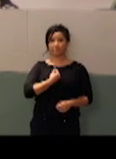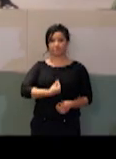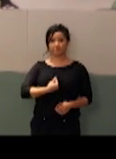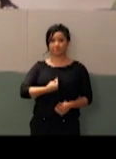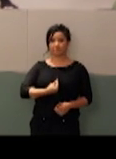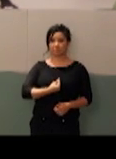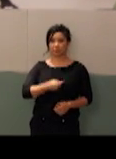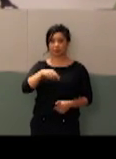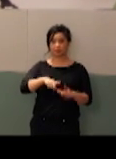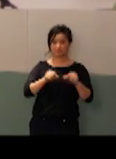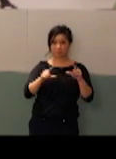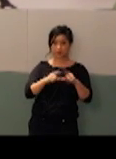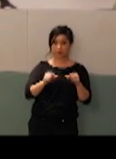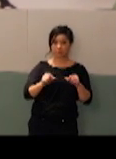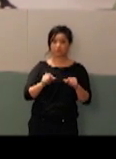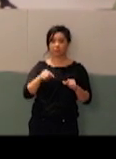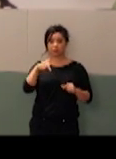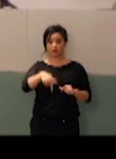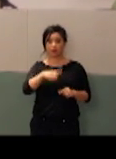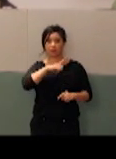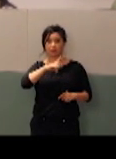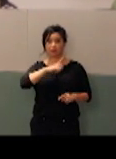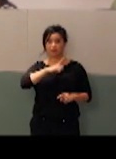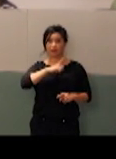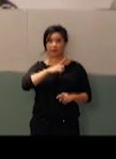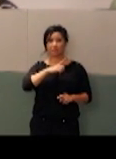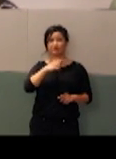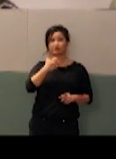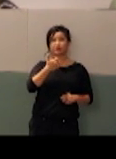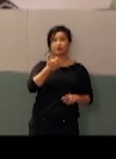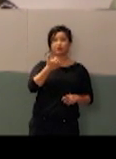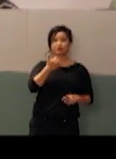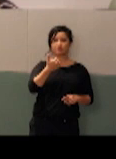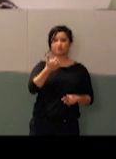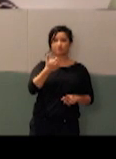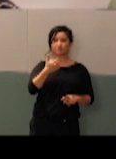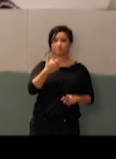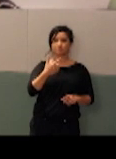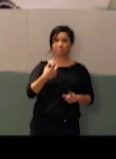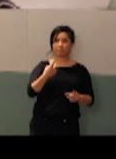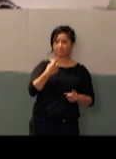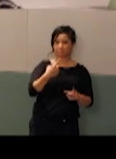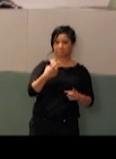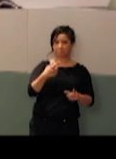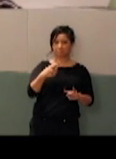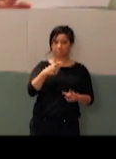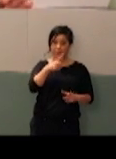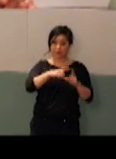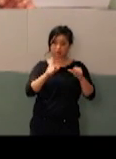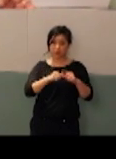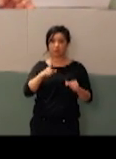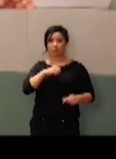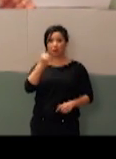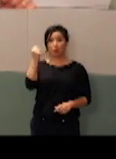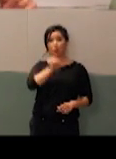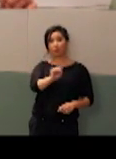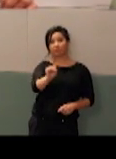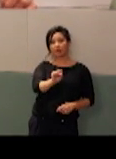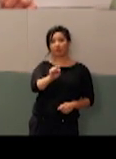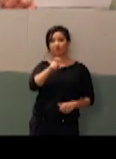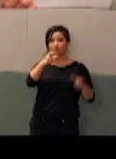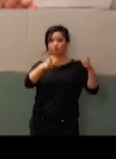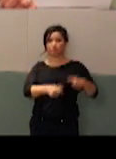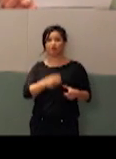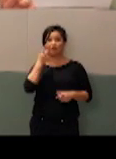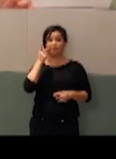maior taxa de sobrevivência de empresas do país. Está entre as 10, a oitava no ranking, hoje nacional, dos melhores